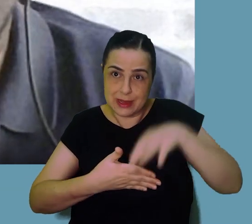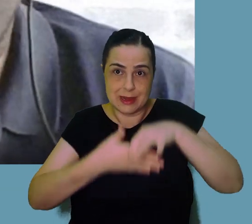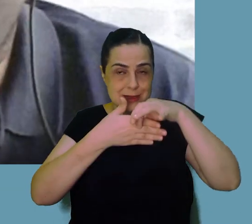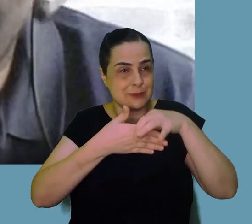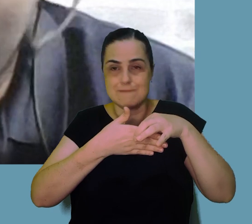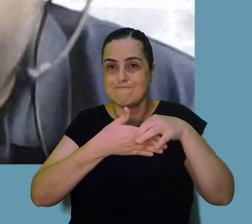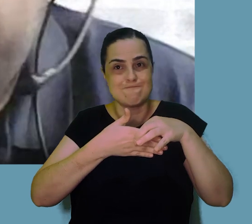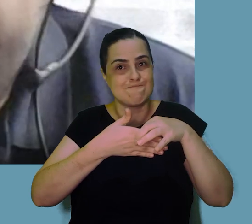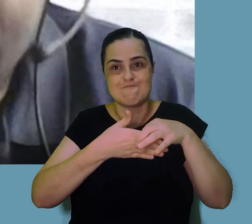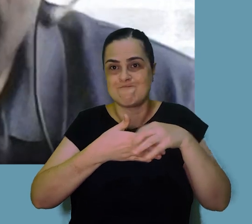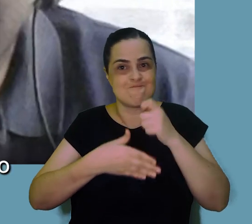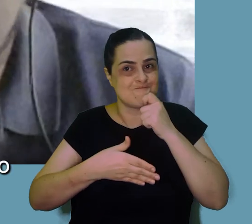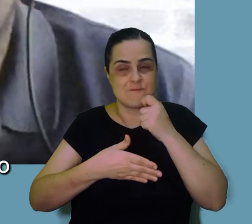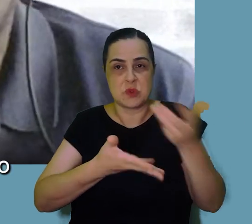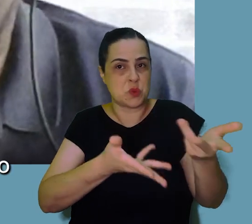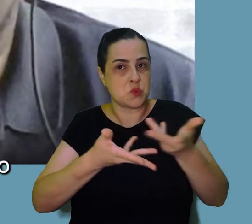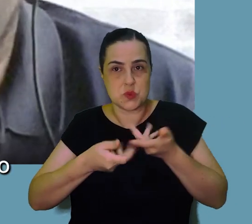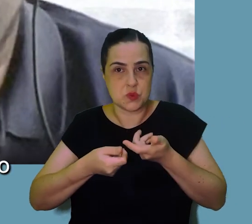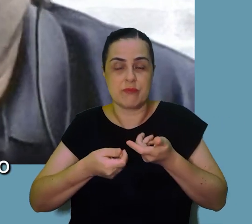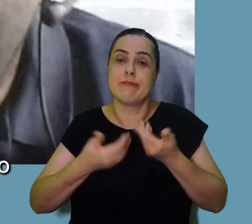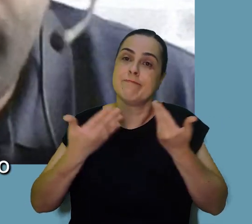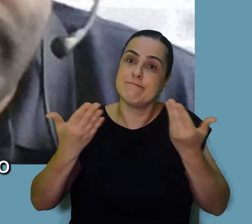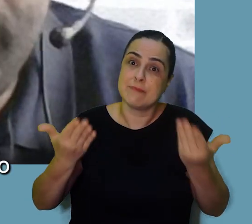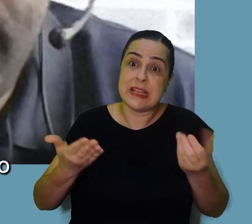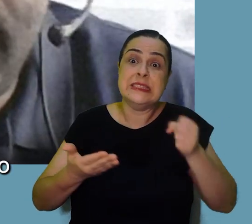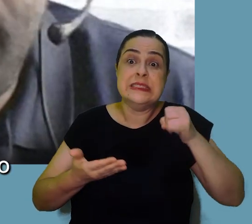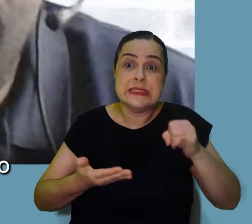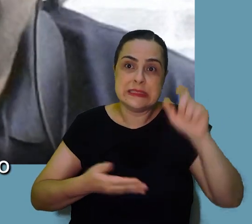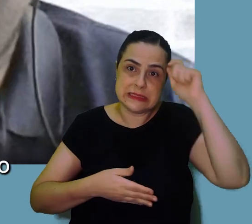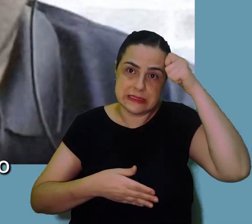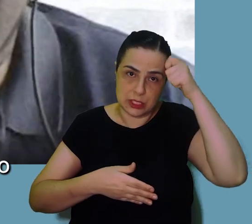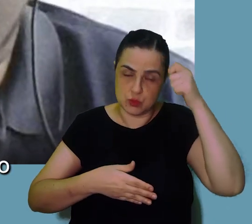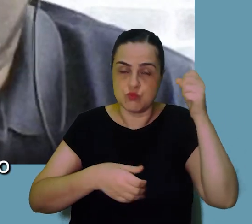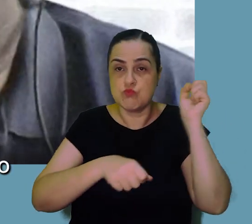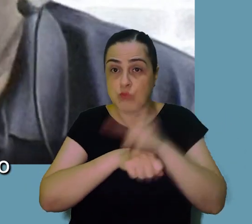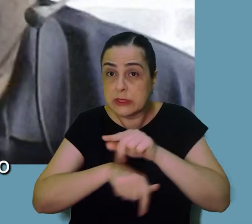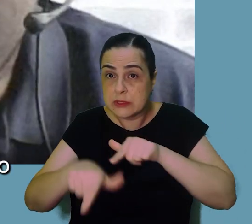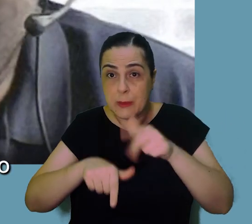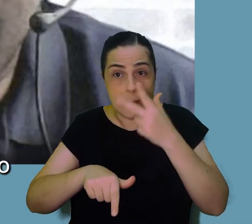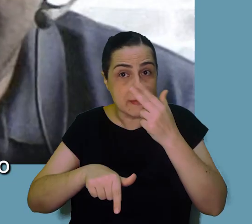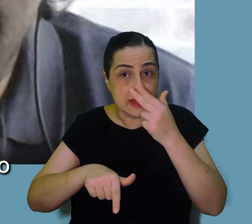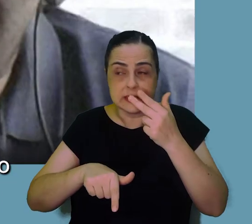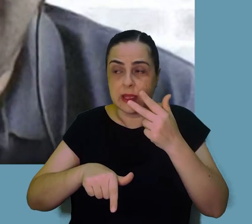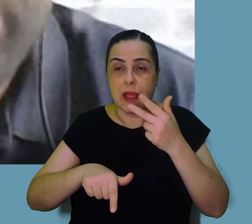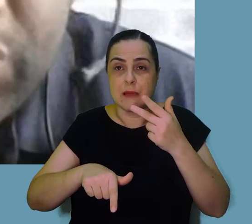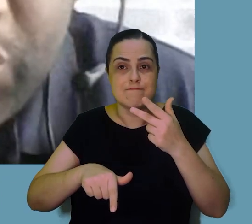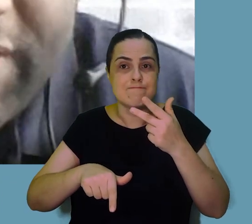poucos que furam essa bolha, normalmente não duram nesse mercado, porque encontram